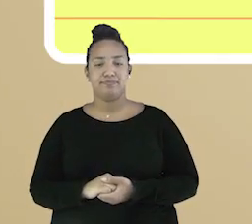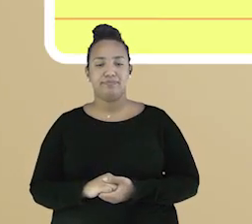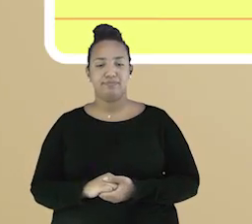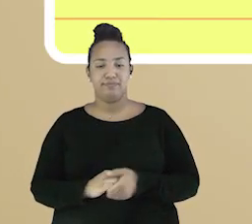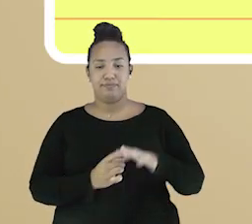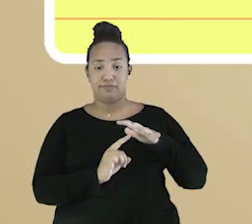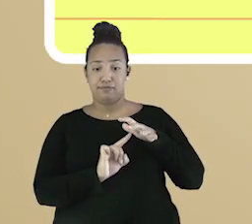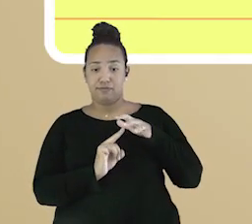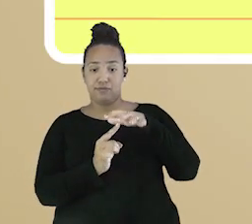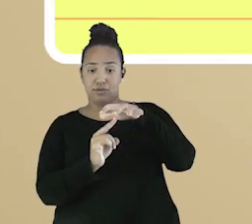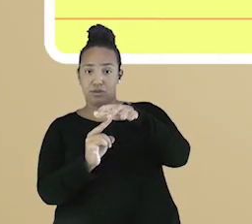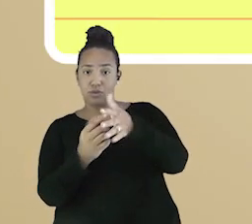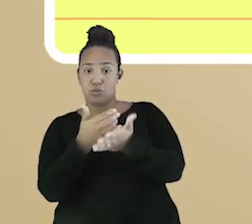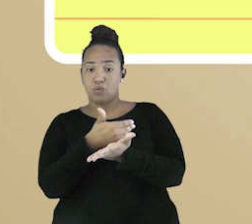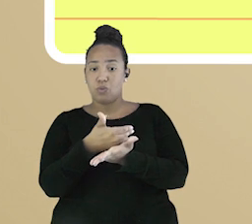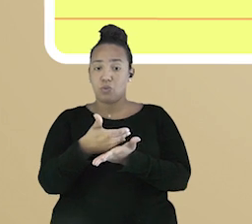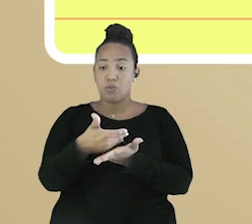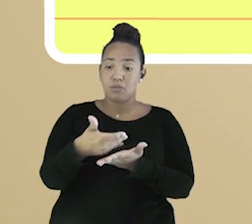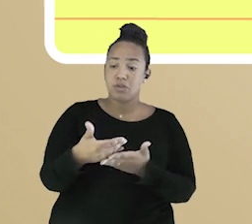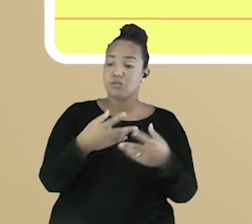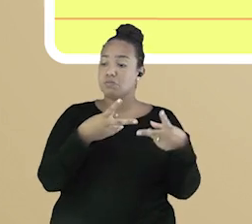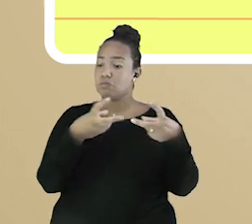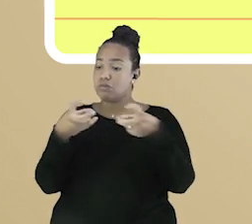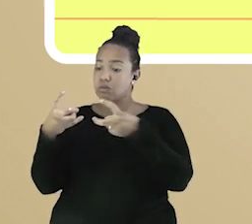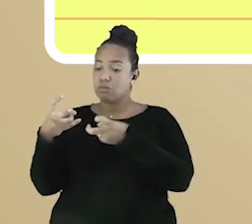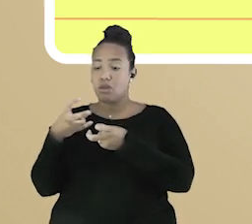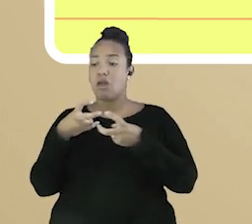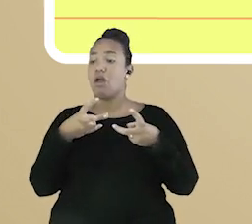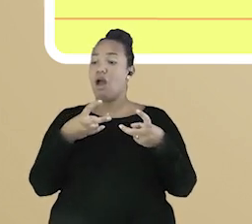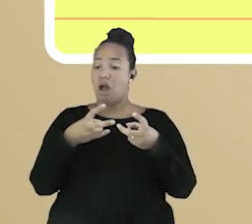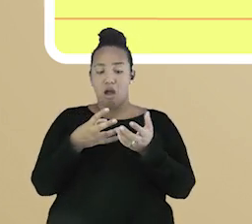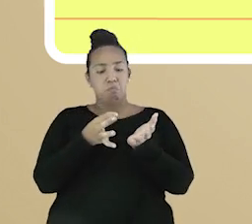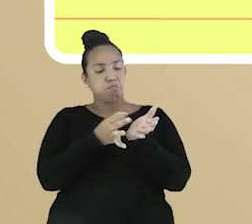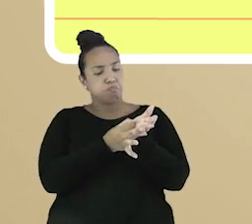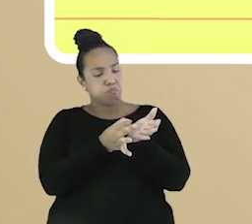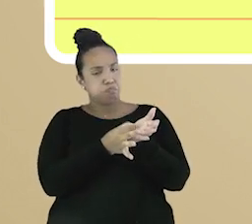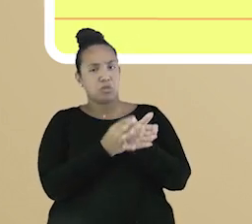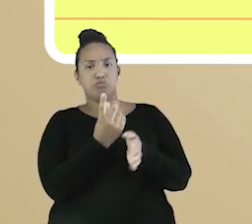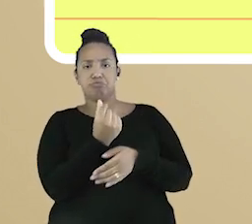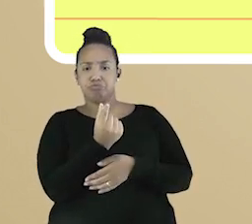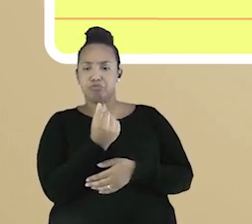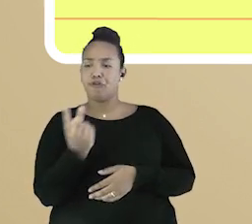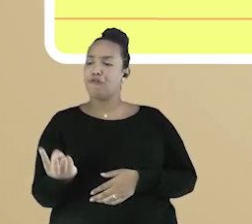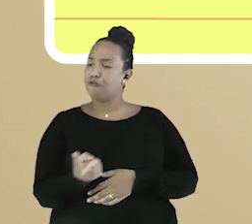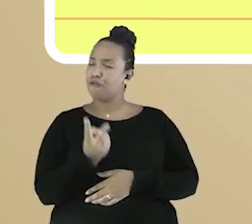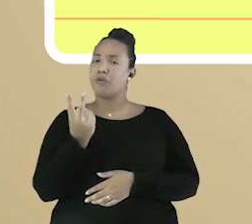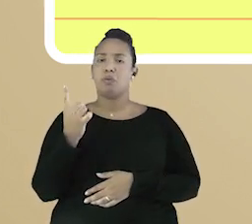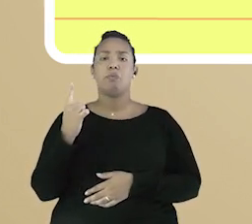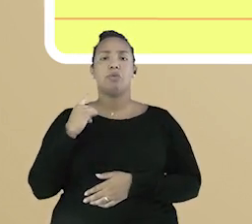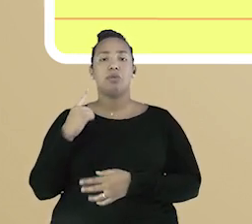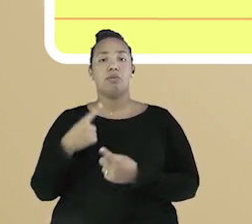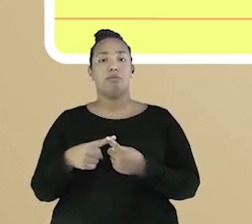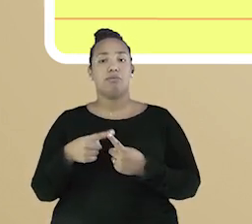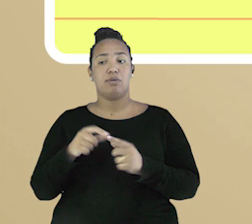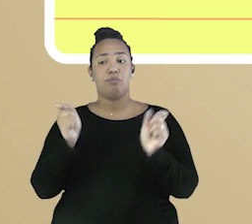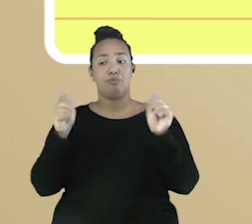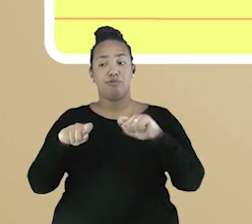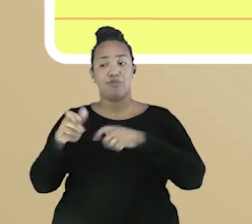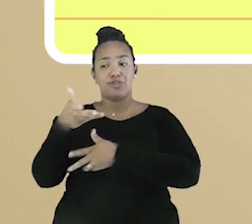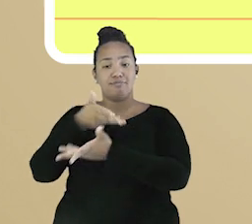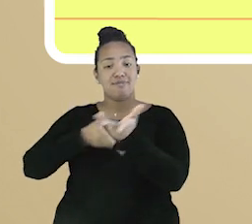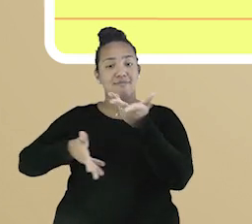feiras começam a ganhar notoriedade e a moeda passa a ter maior valor para o homem, pois eles as usavam para a troca e venda